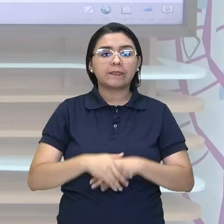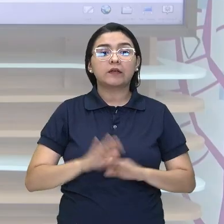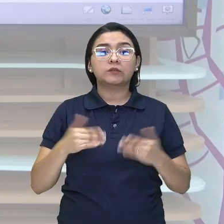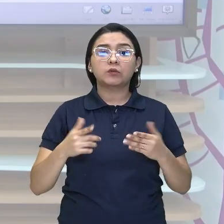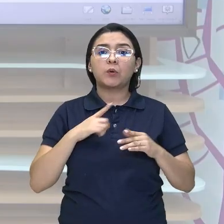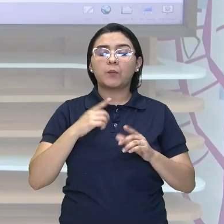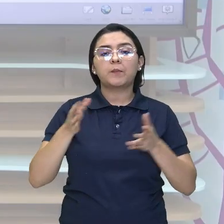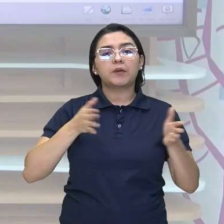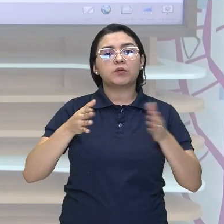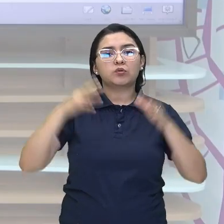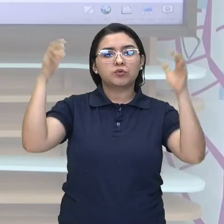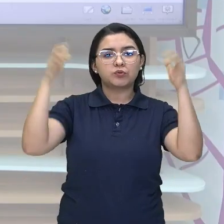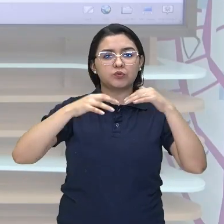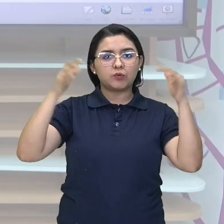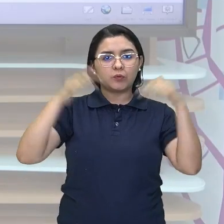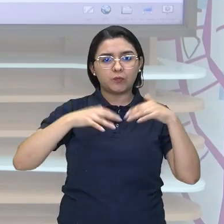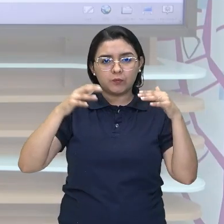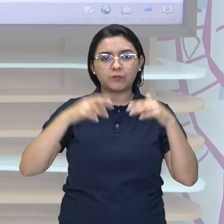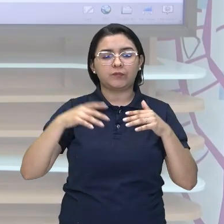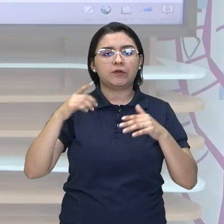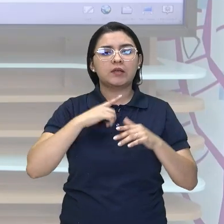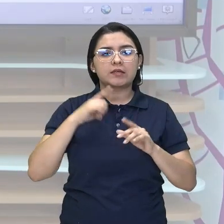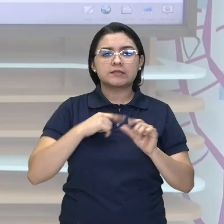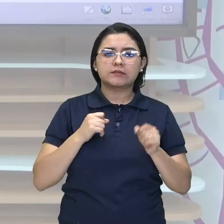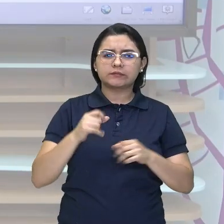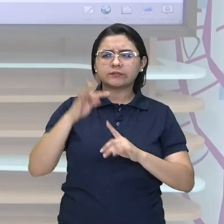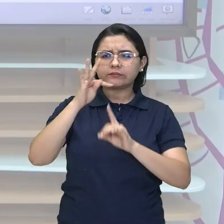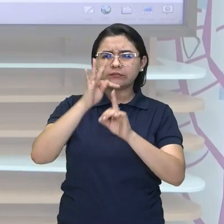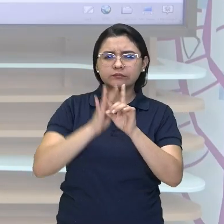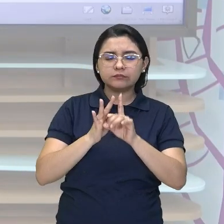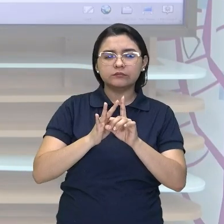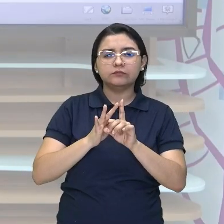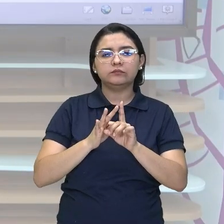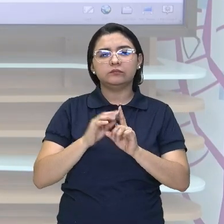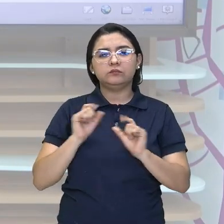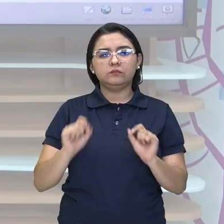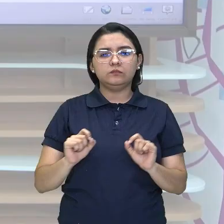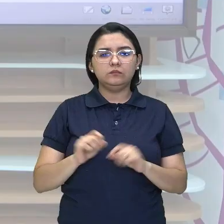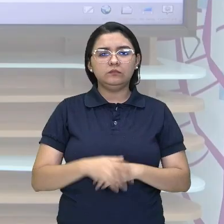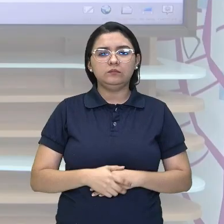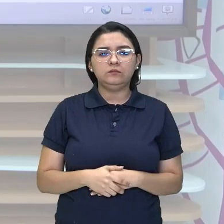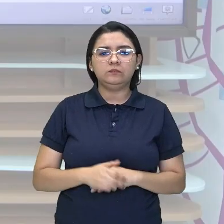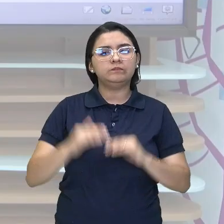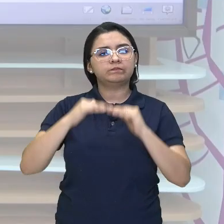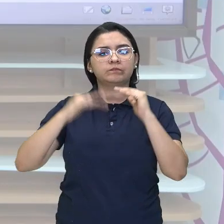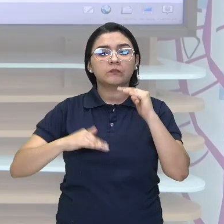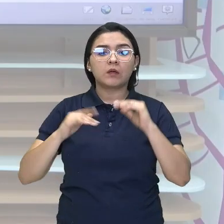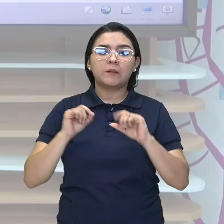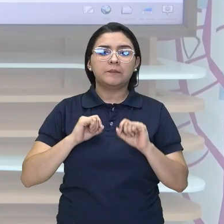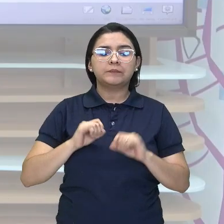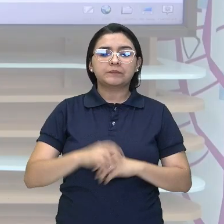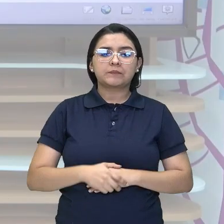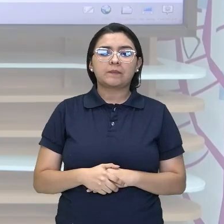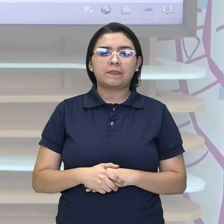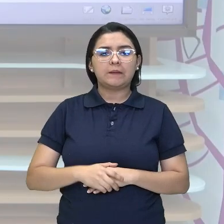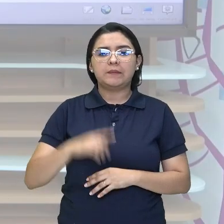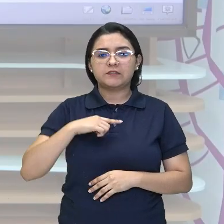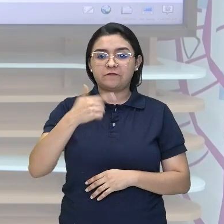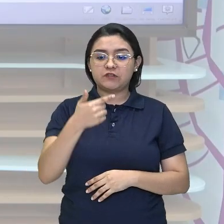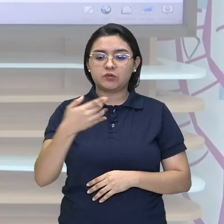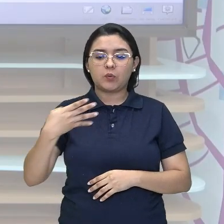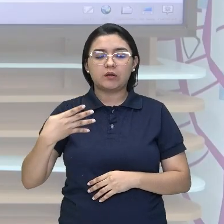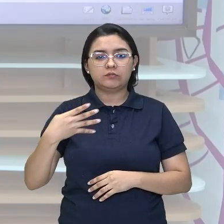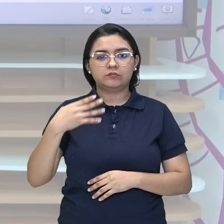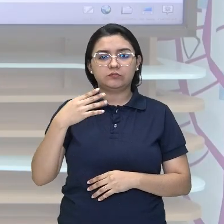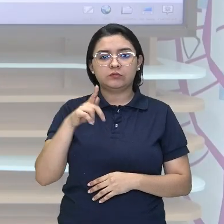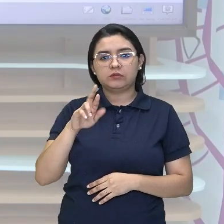mais chuvoso, essa temperatura ela fica ali um pouco mais abaixo, mas não tão abaixo de 24 graus, né? A gente tem